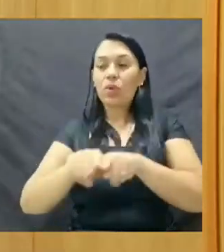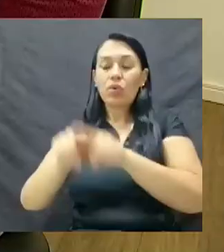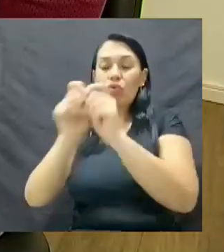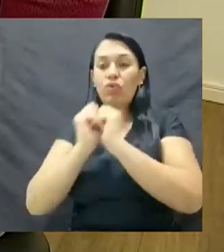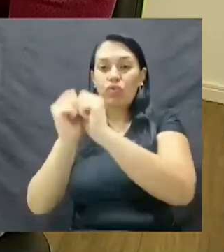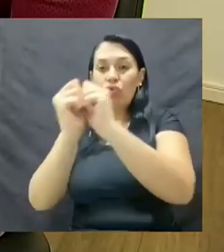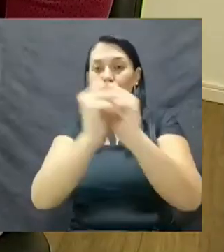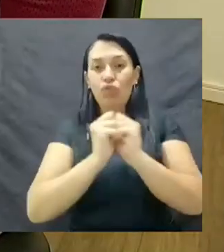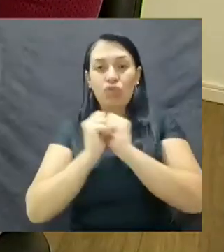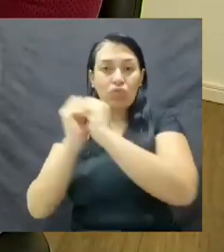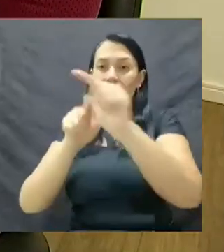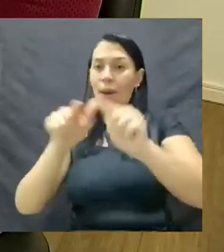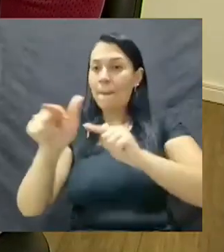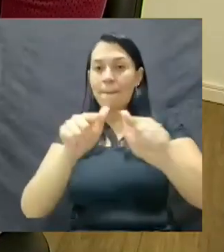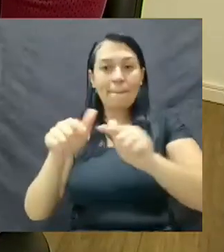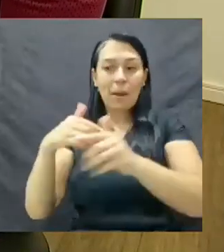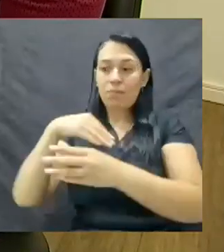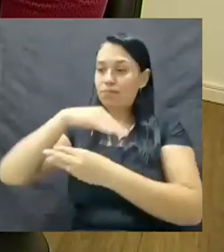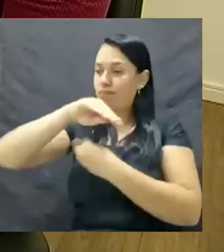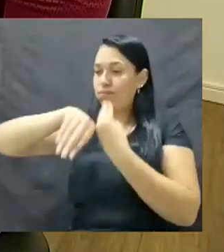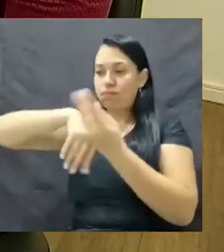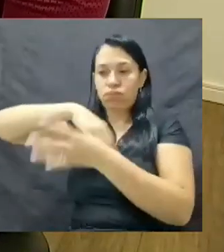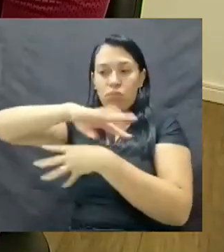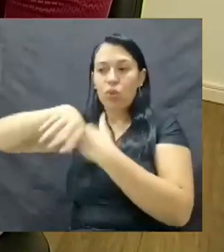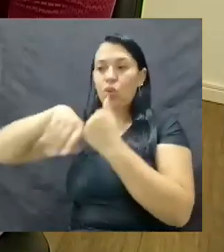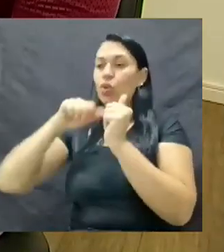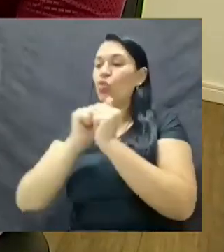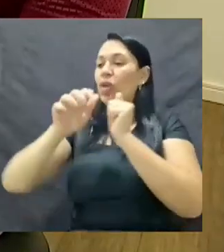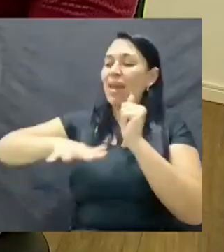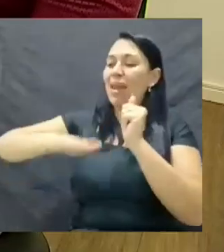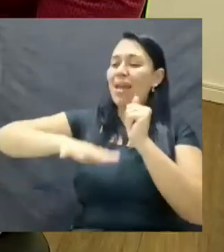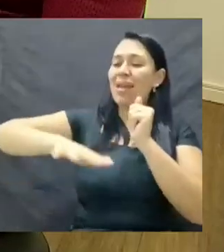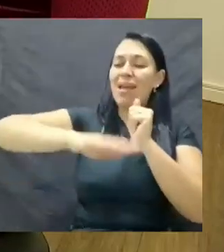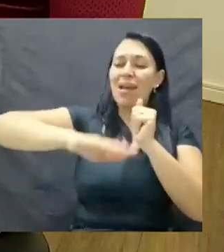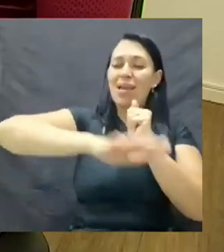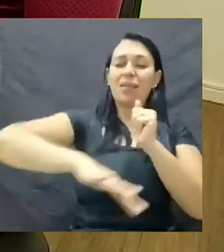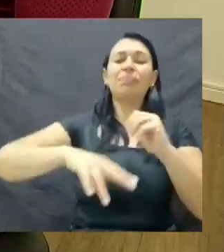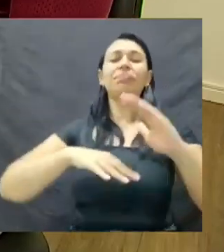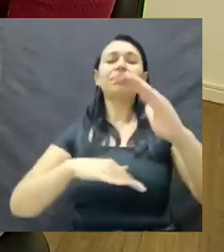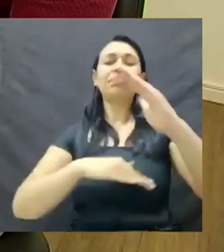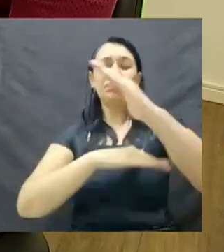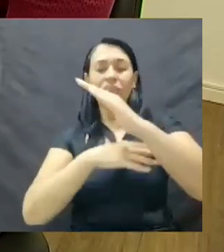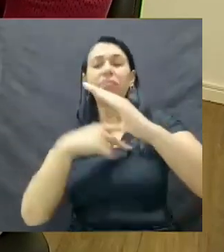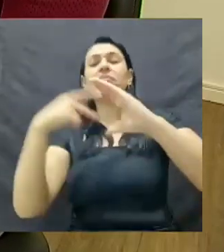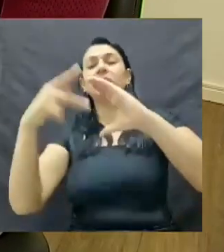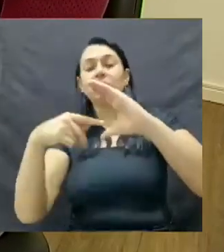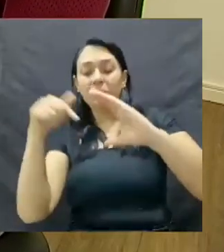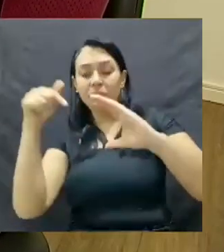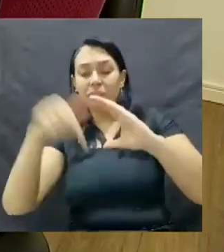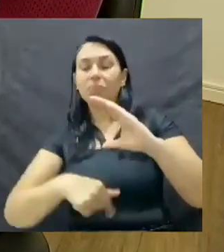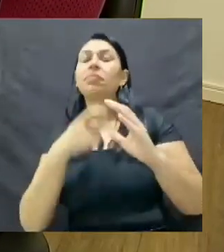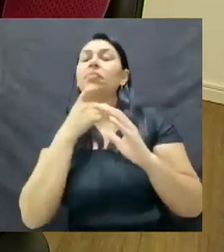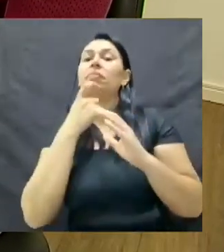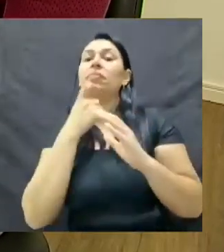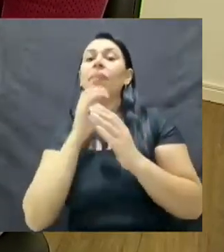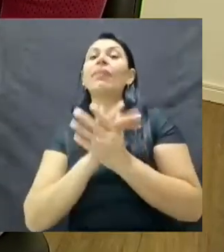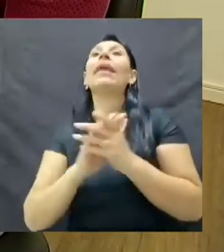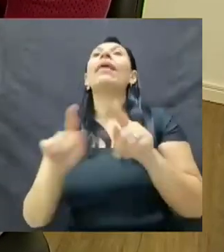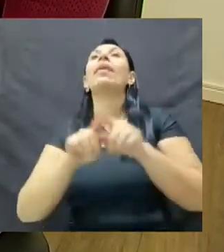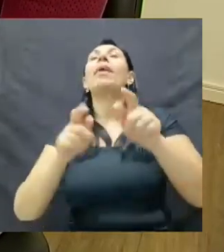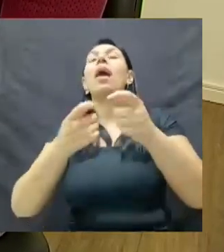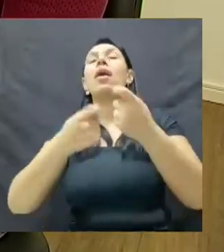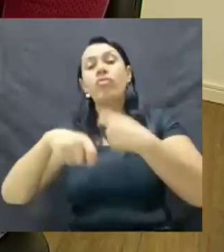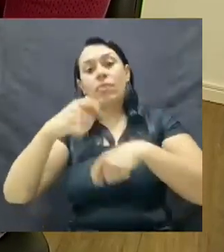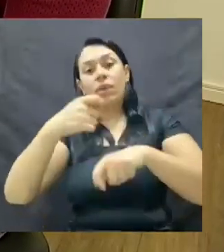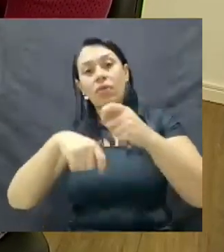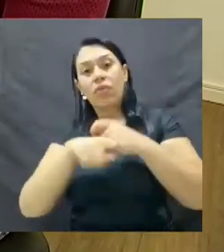envolvendo com todos os órgãos da Câmara aqui, sem dúvida, isso acontece. E Hugo, além dessa parte administrativa, né, que o Ronan citou, que ele